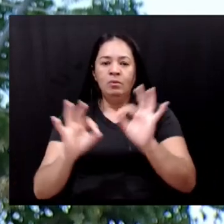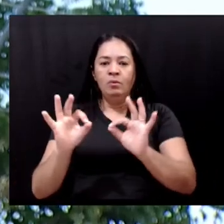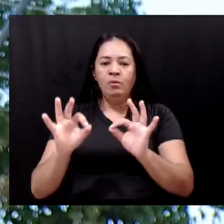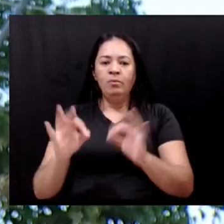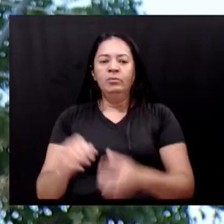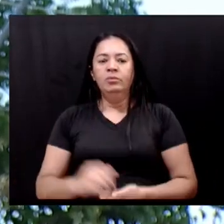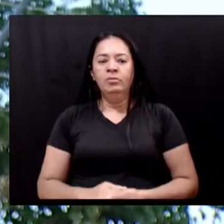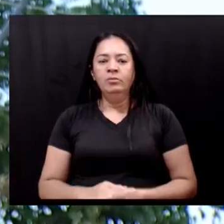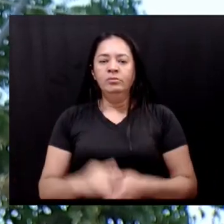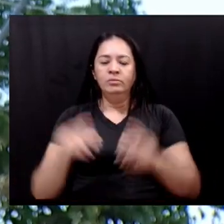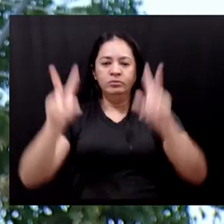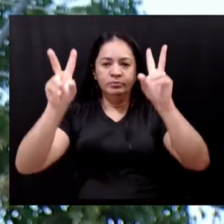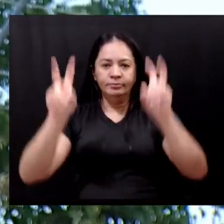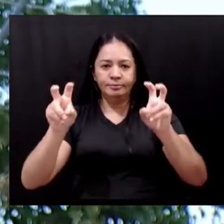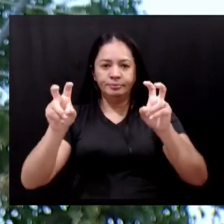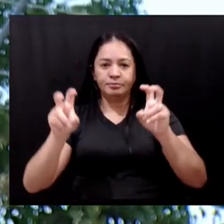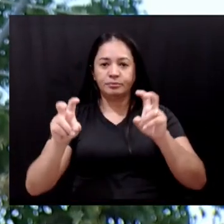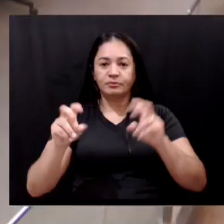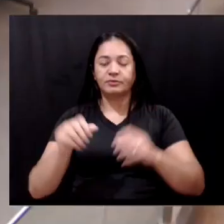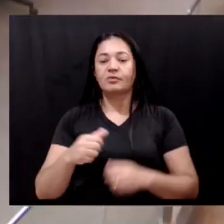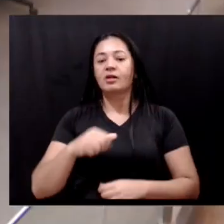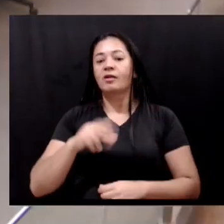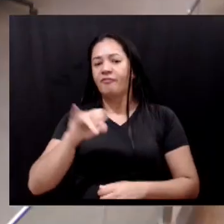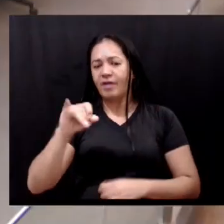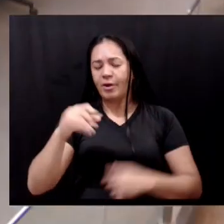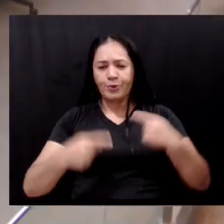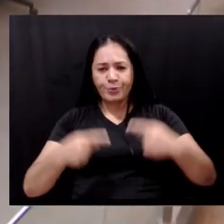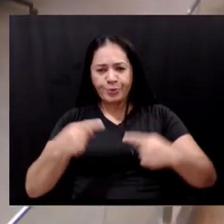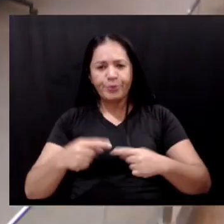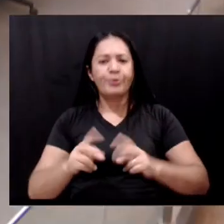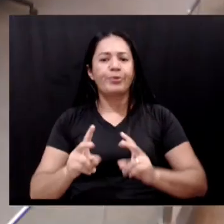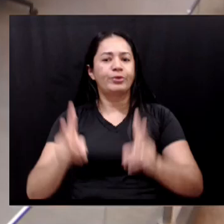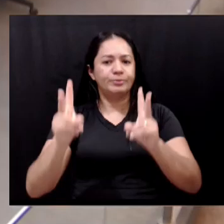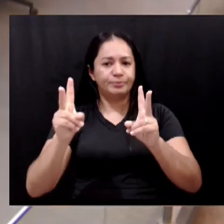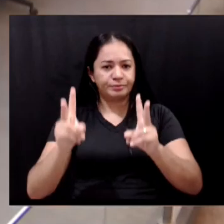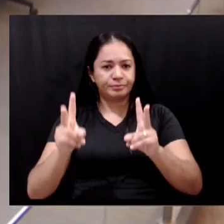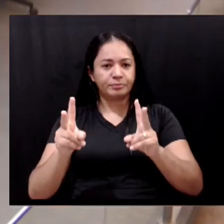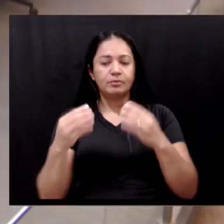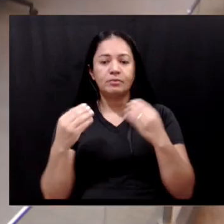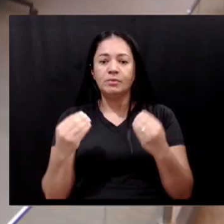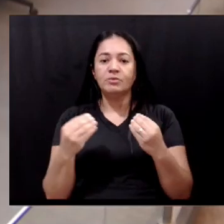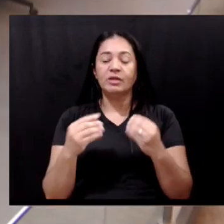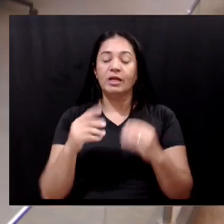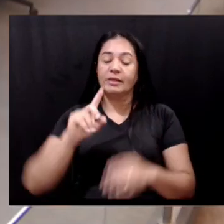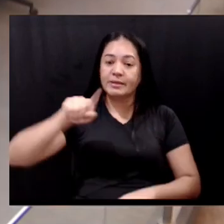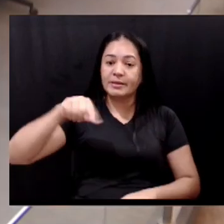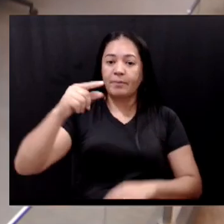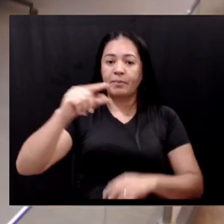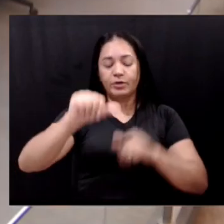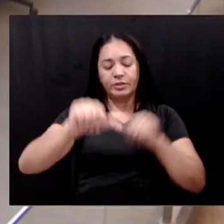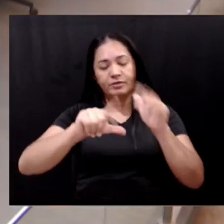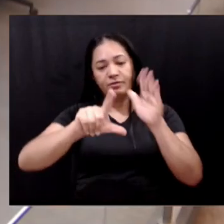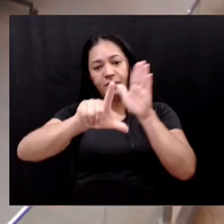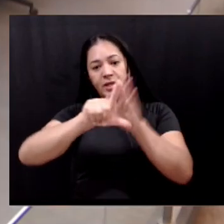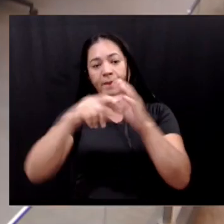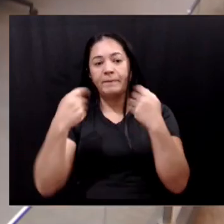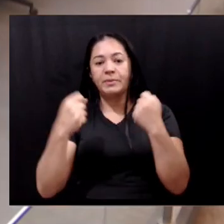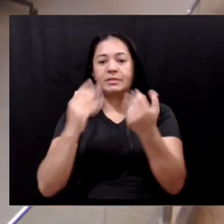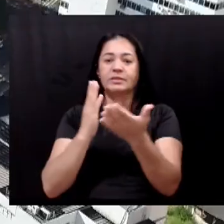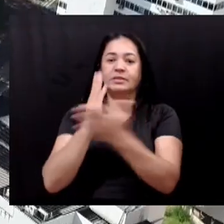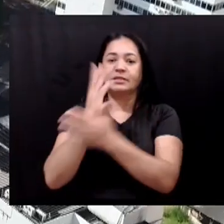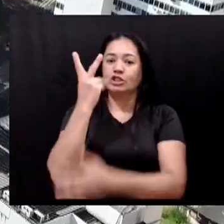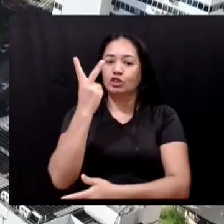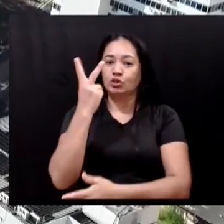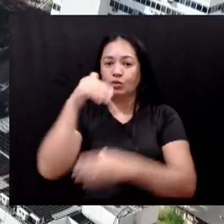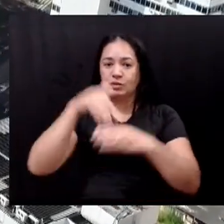ainda será amplamente debatido na Câmara. Para se tornar lei, o projeto deve ser aprovado em 2 votações no